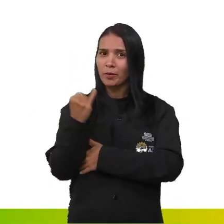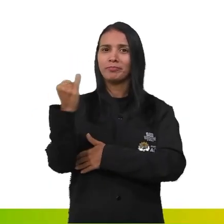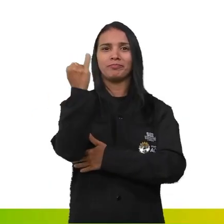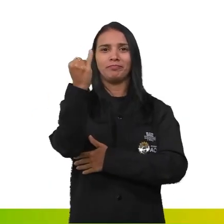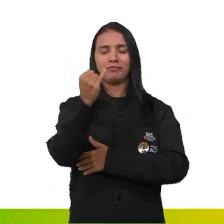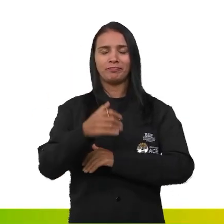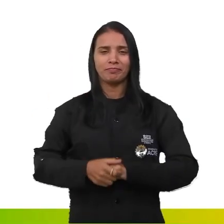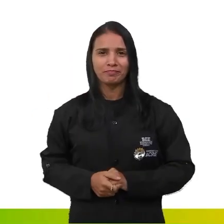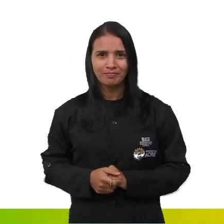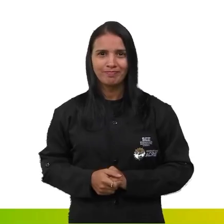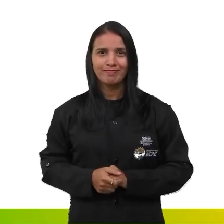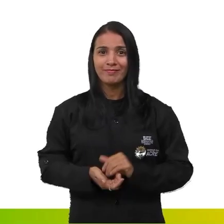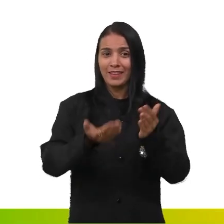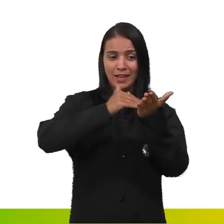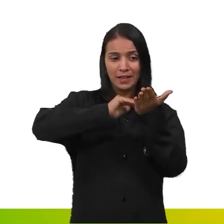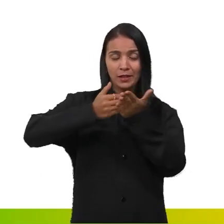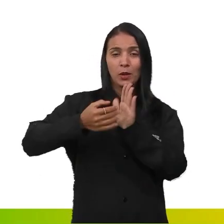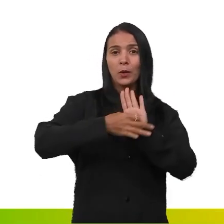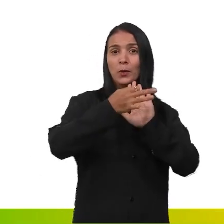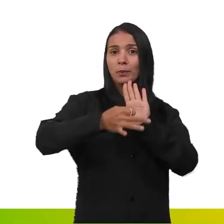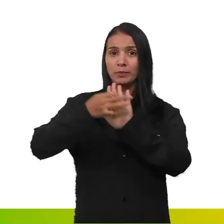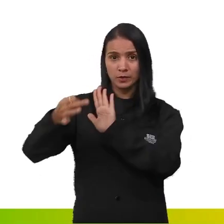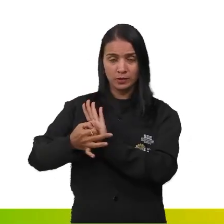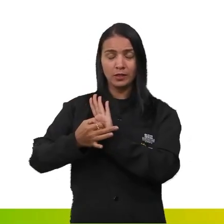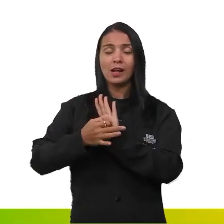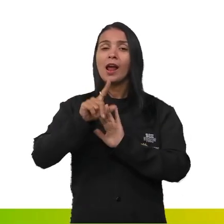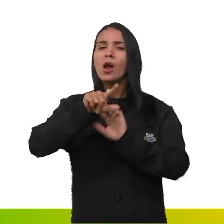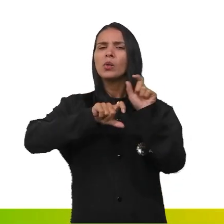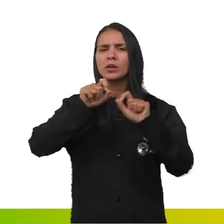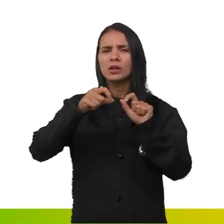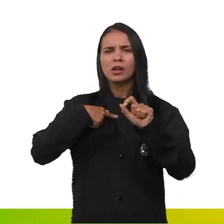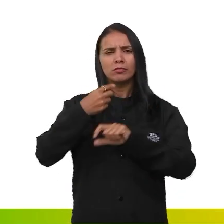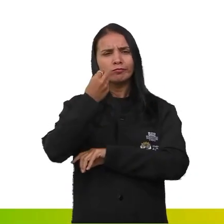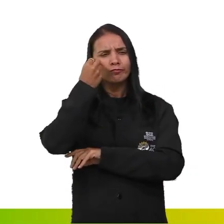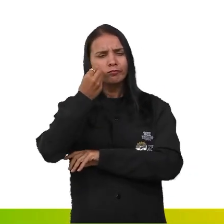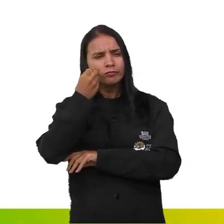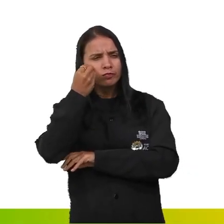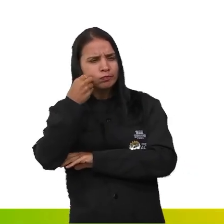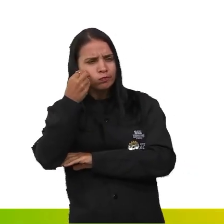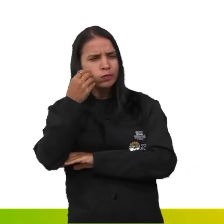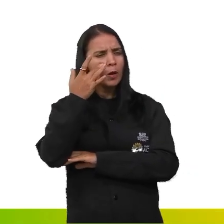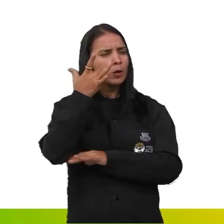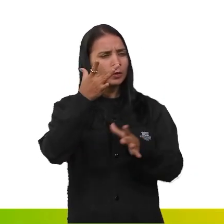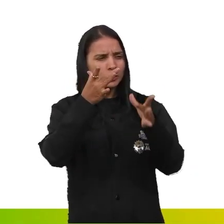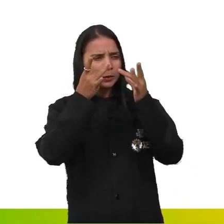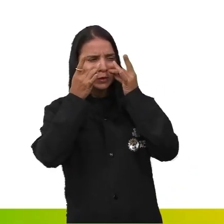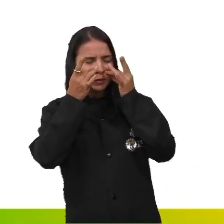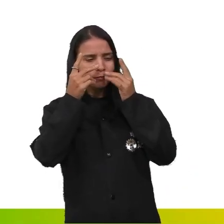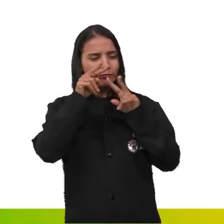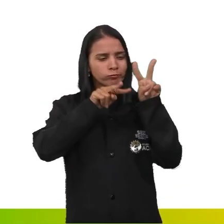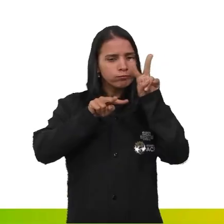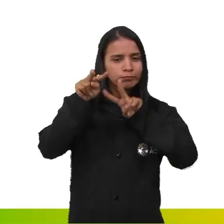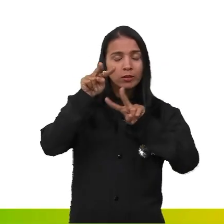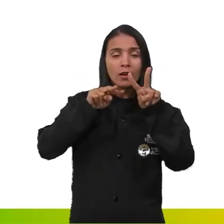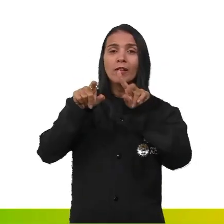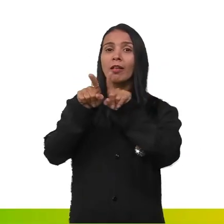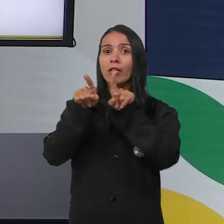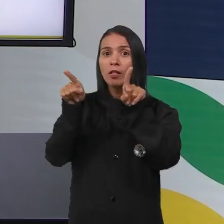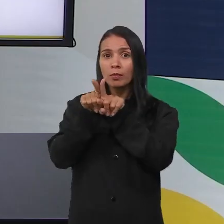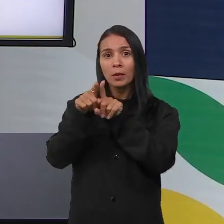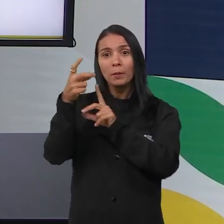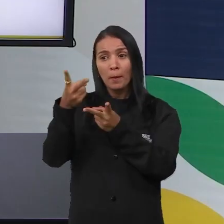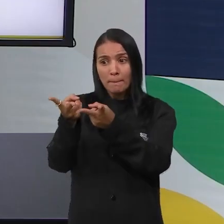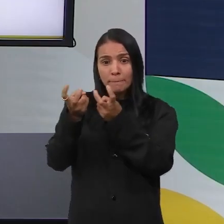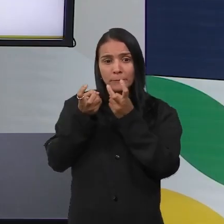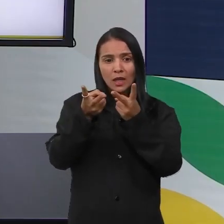A interpretação crítica. Ao experimentar cenários, o jogador percebe implicações sociais e éticas.